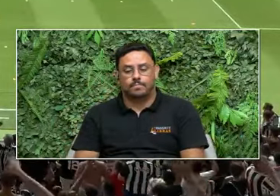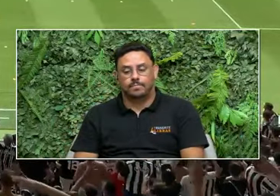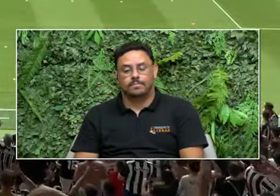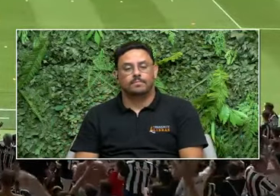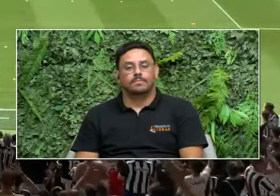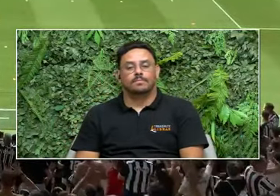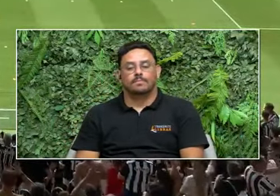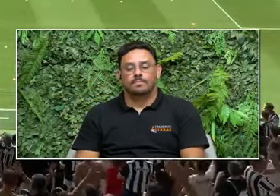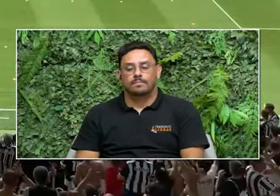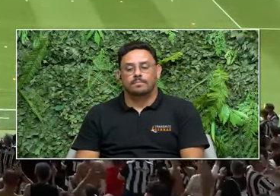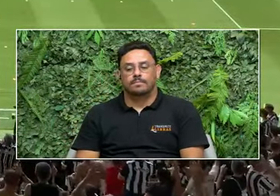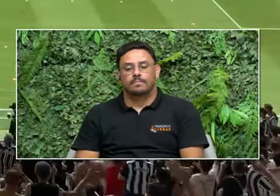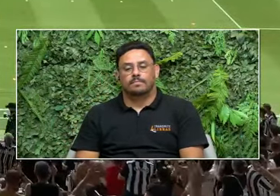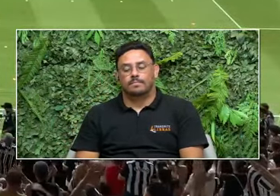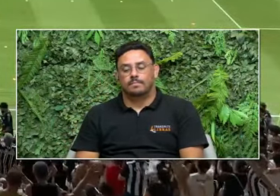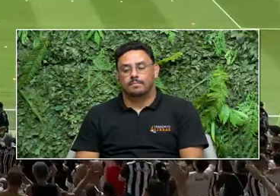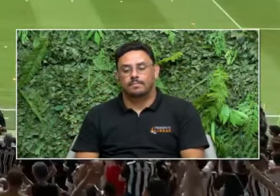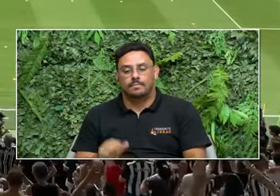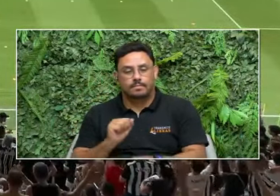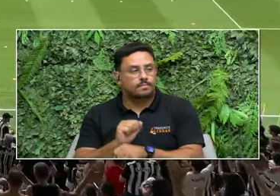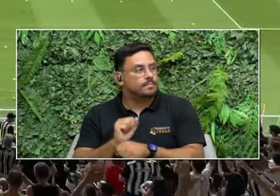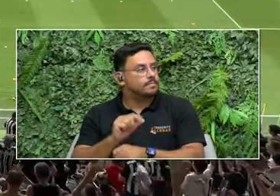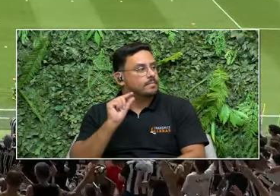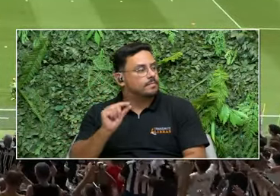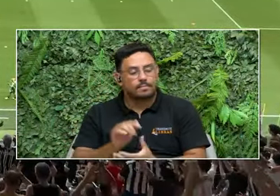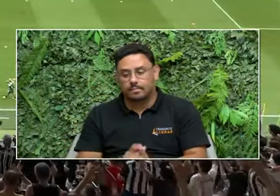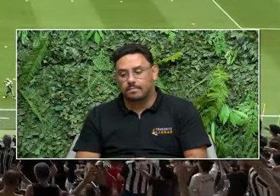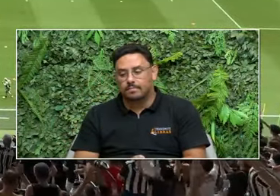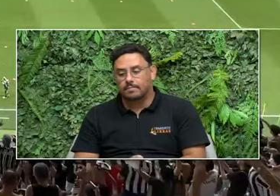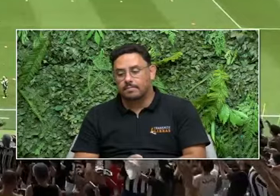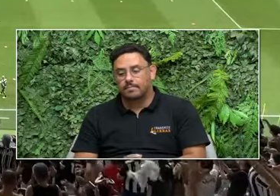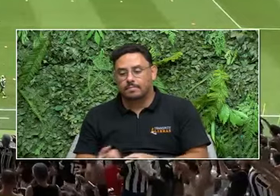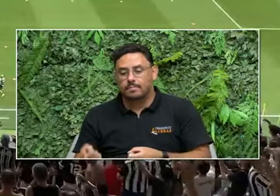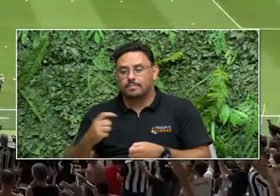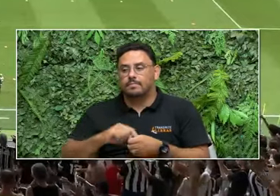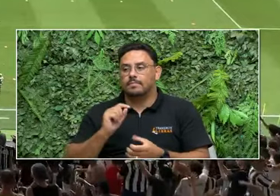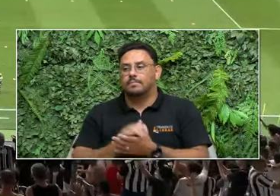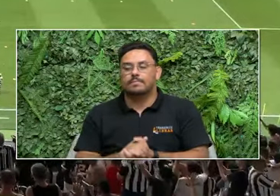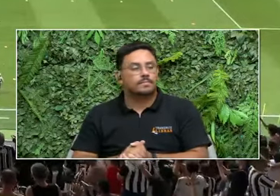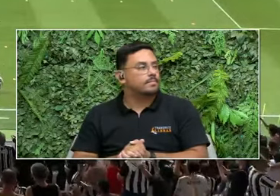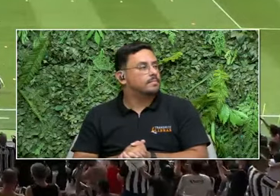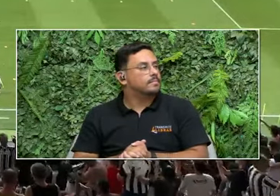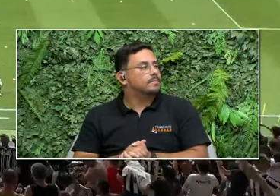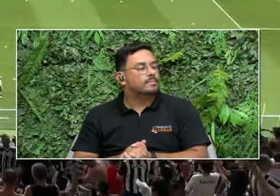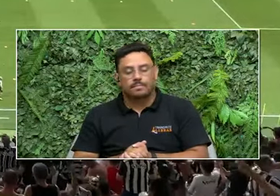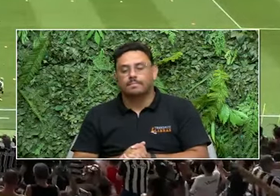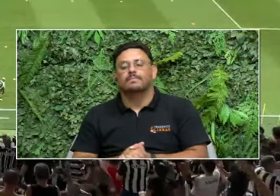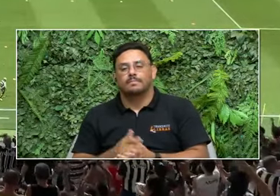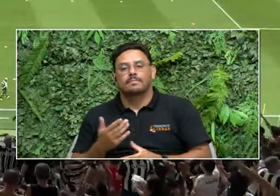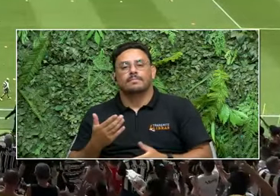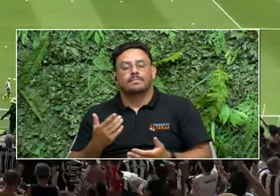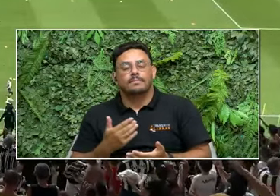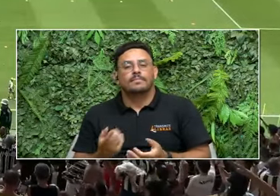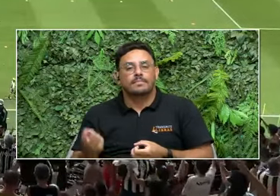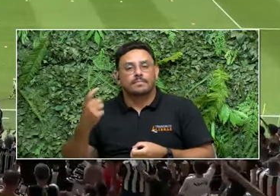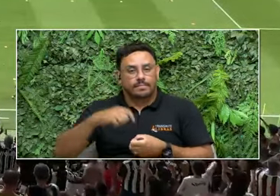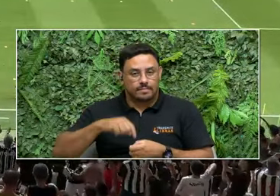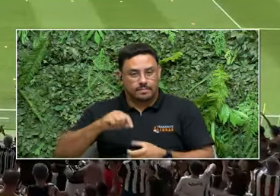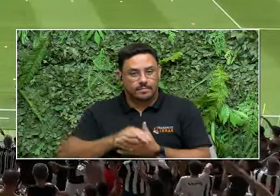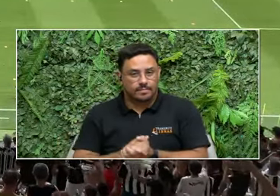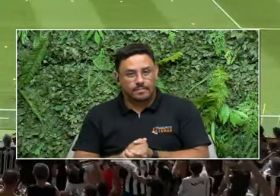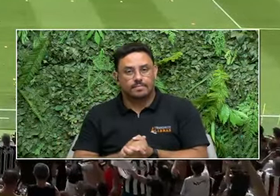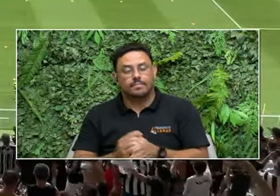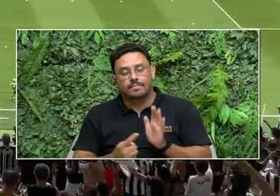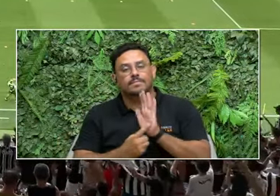davon é daqui a pouquinho daqui a pouquinho ele entra com a gente daqu a pouquinho ele entra com a gente e